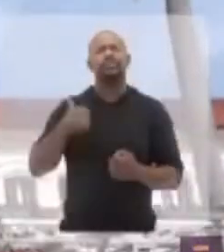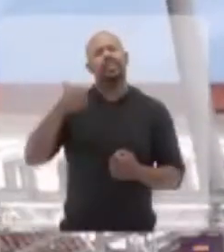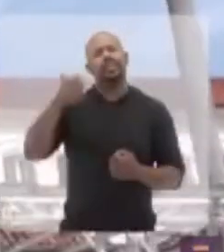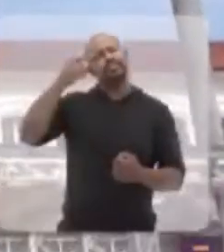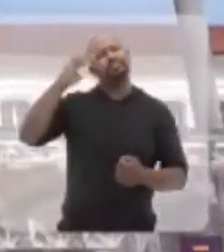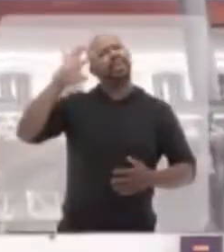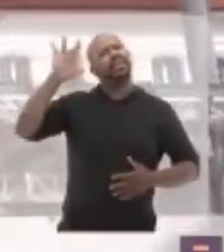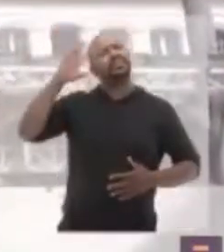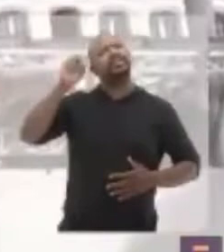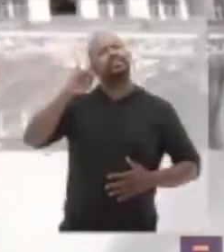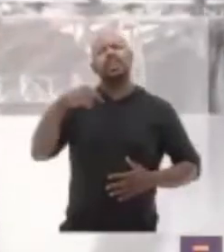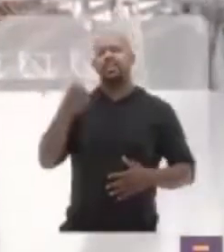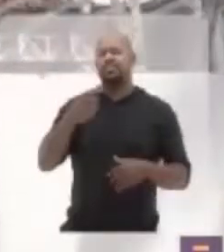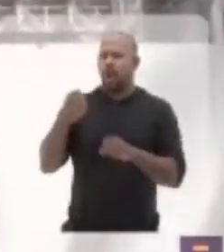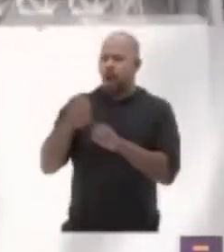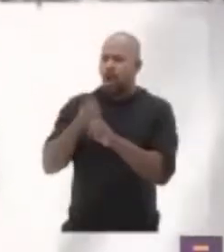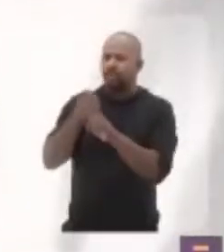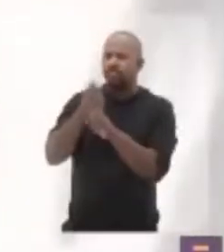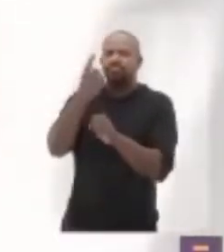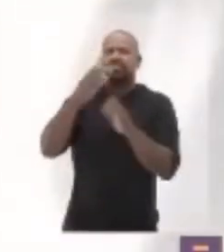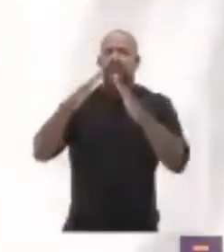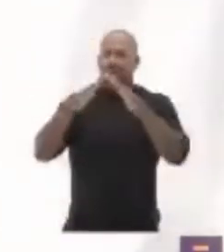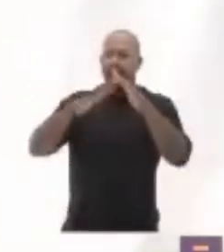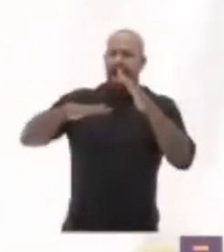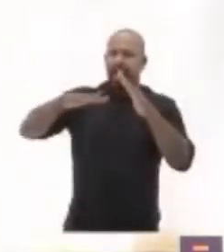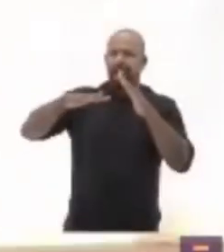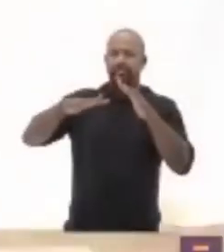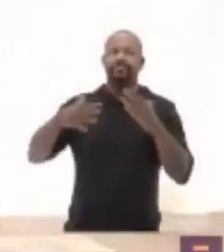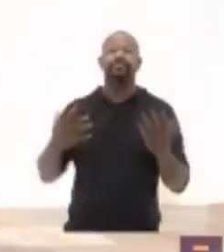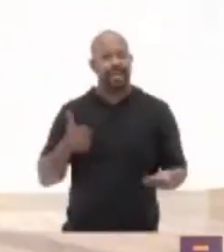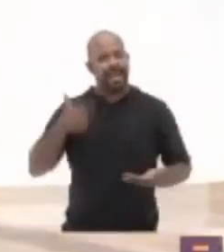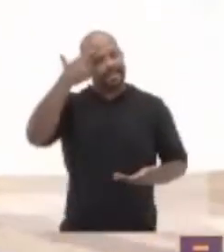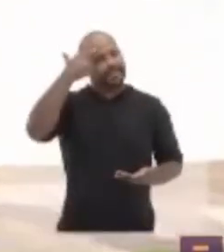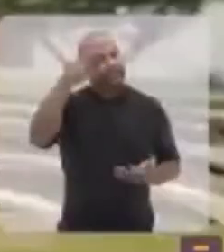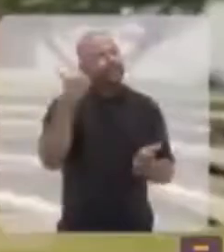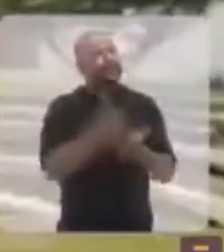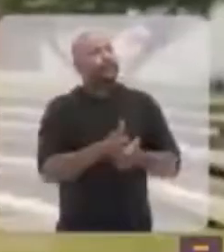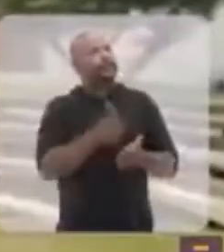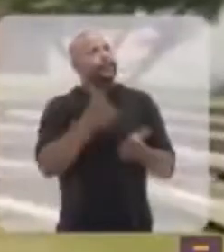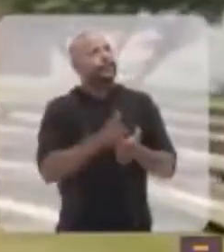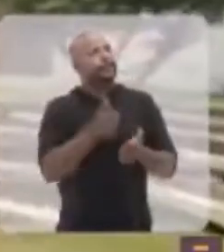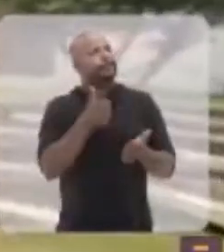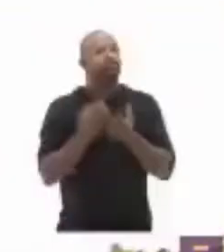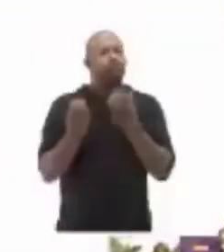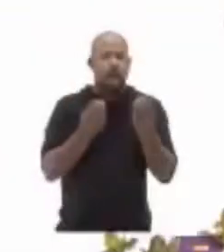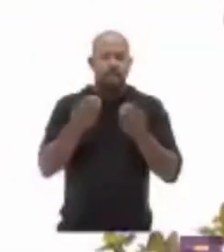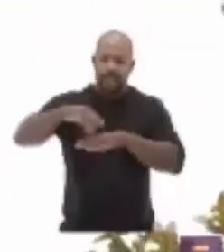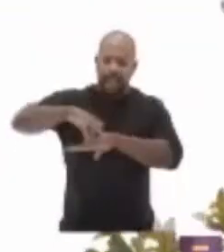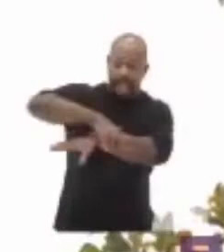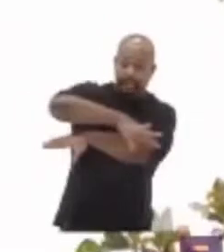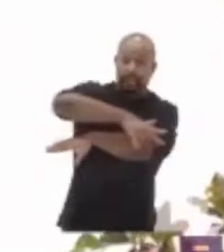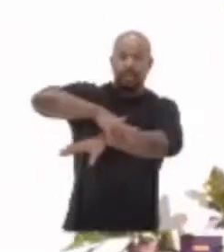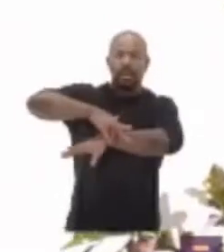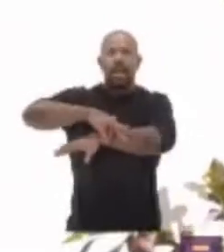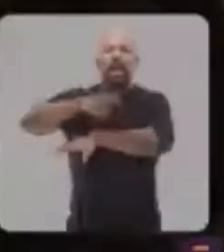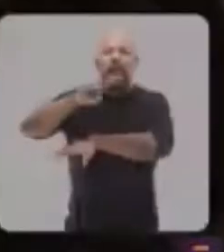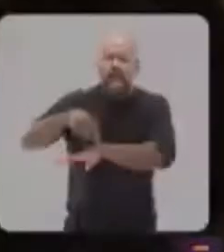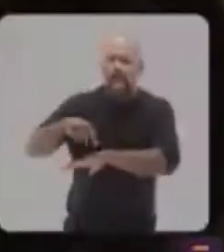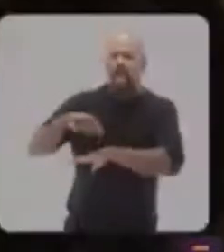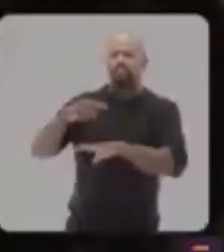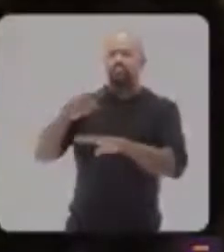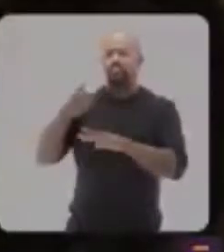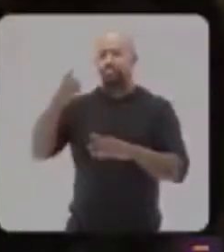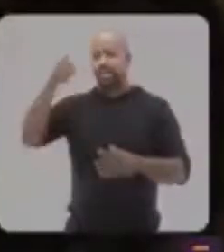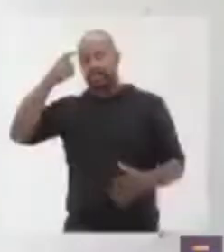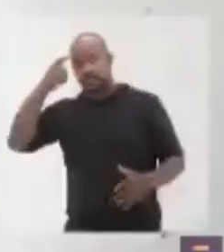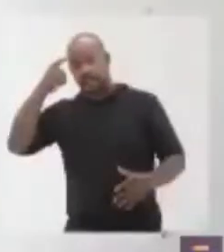Imagine se a gente tivesse que construir uma casa. Teríamos que pensar bastante, né? A arquitetura é pensar e ocupar